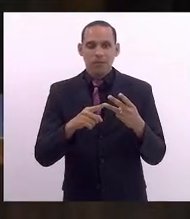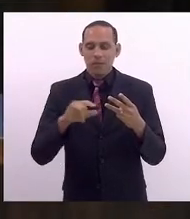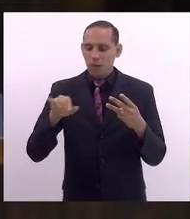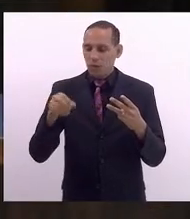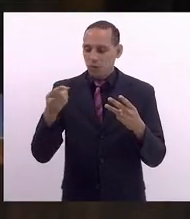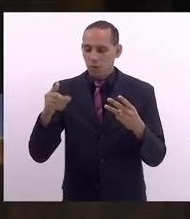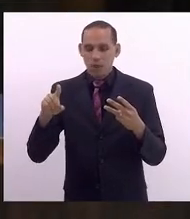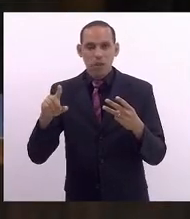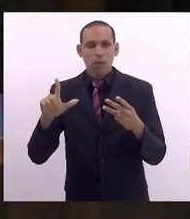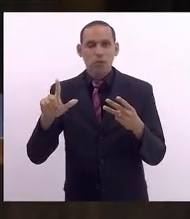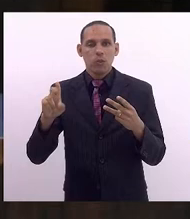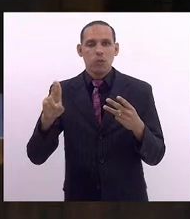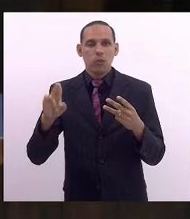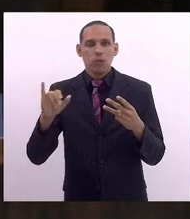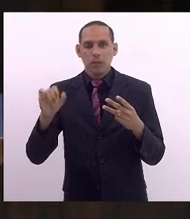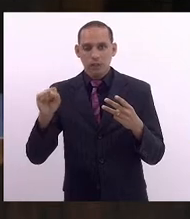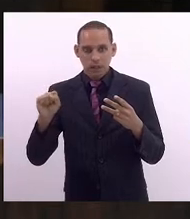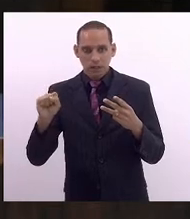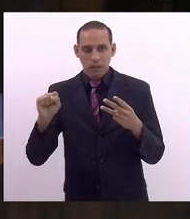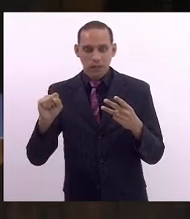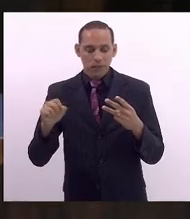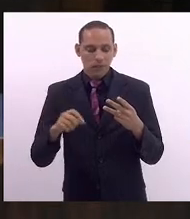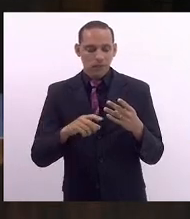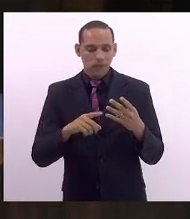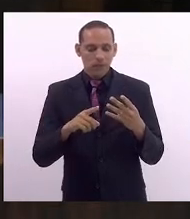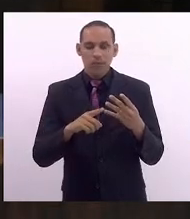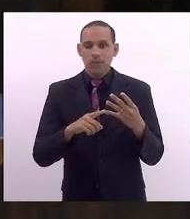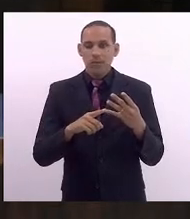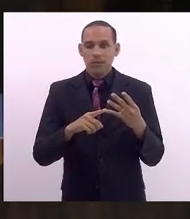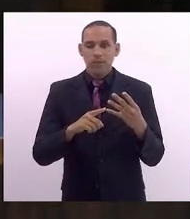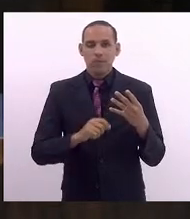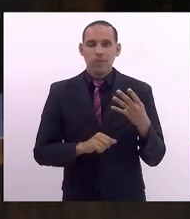João Luiz da Silva Oliveira,